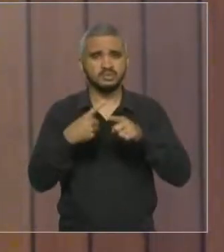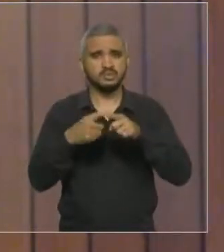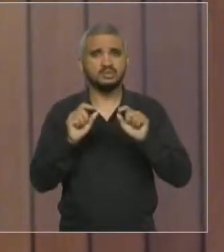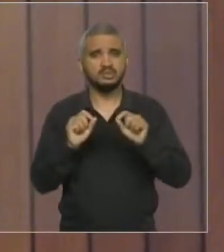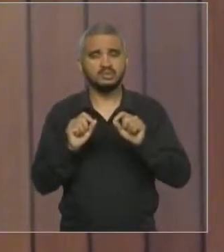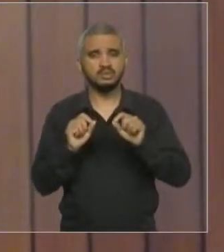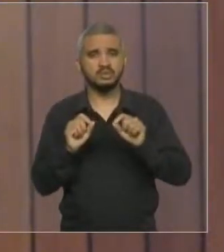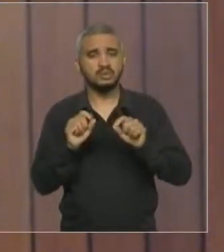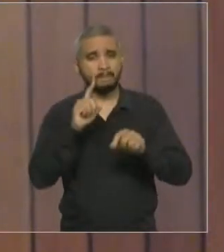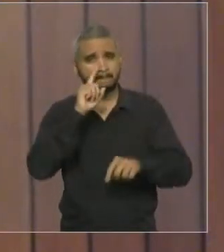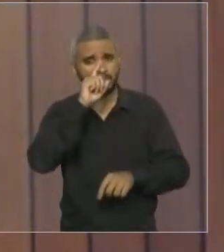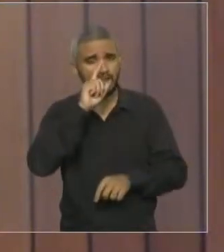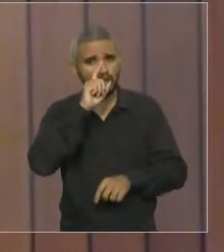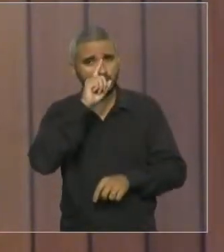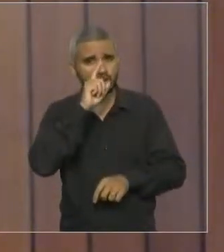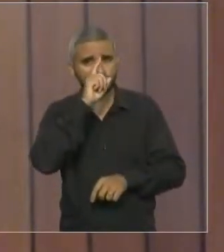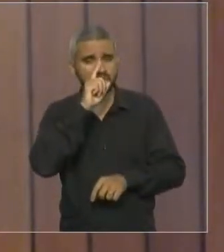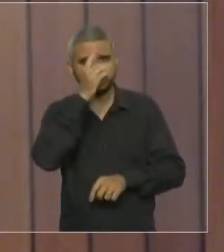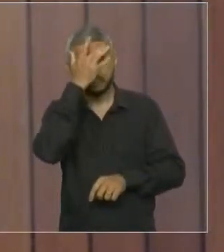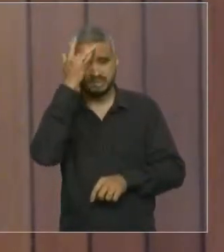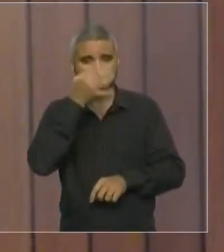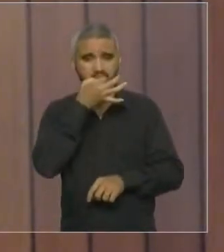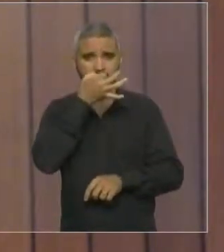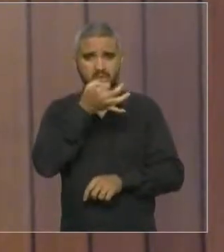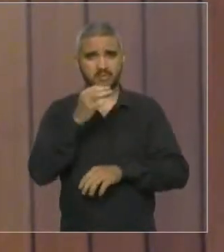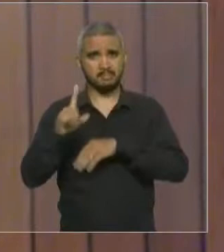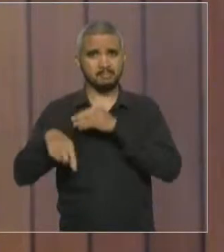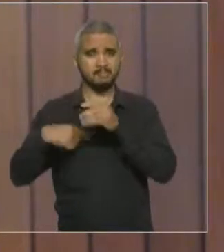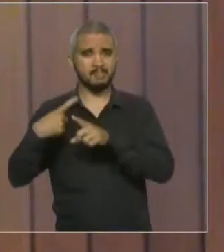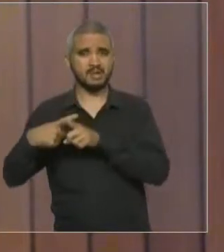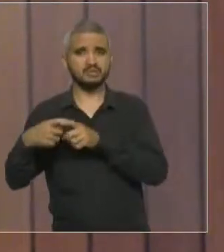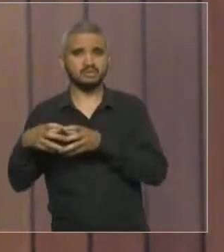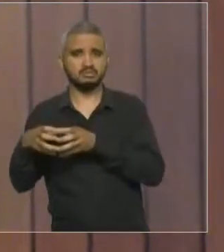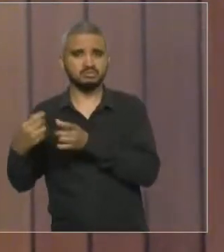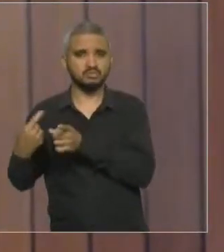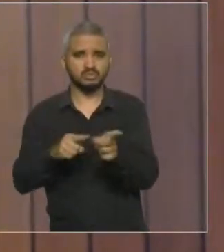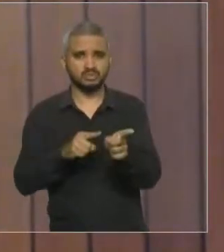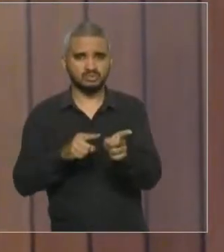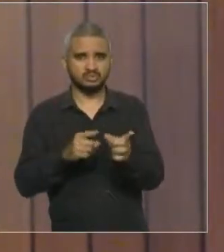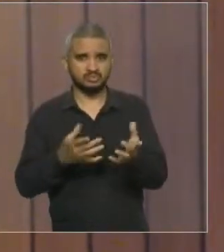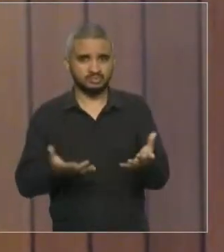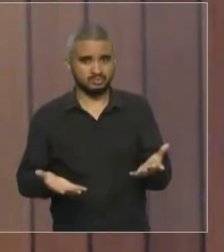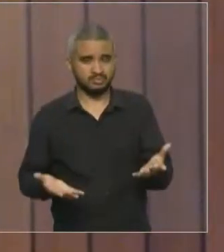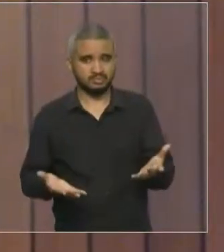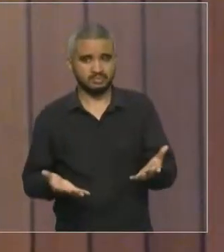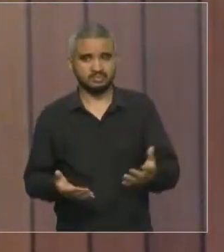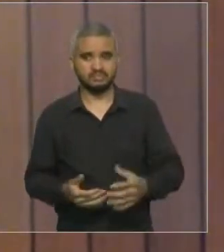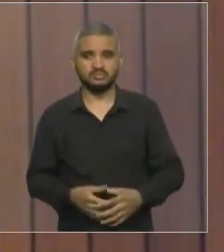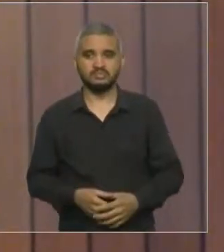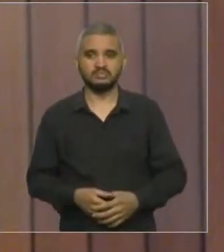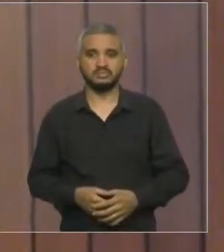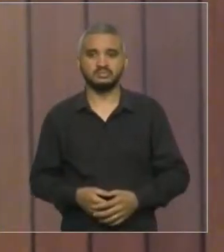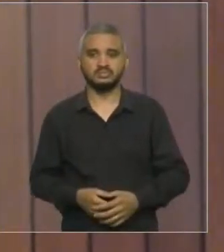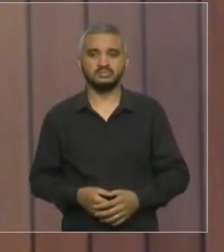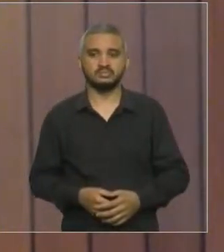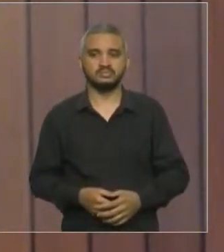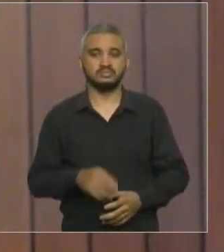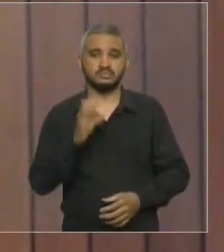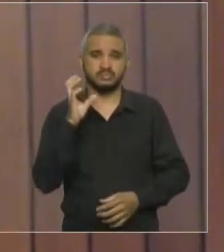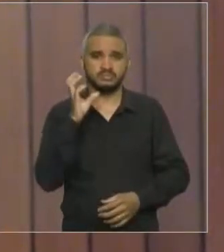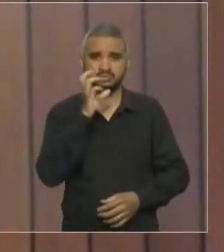perigoso mas foi uma das lições que a gente aprendeu nisso fazendo aqui só uma memória rápida da reunião antes de começar